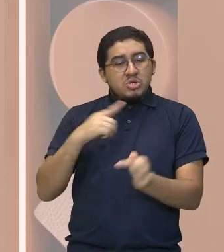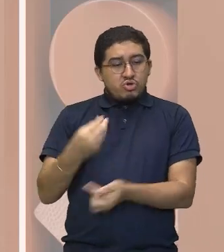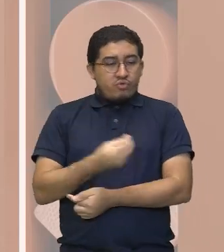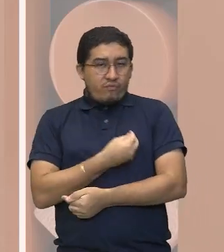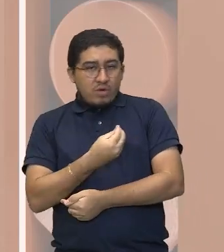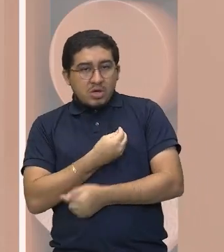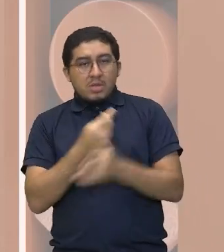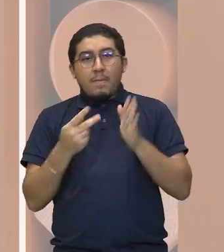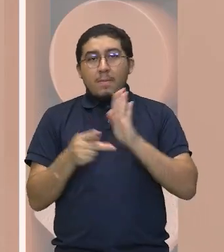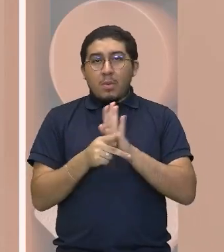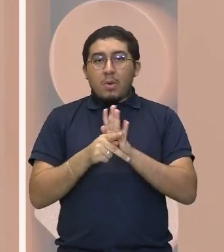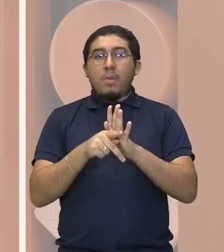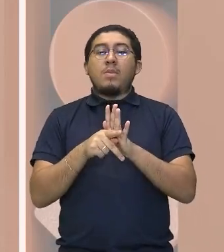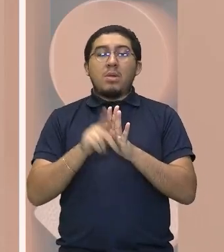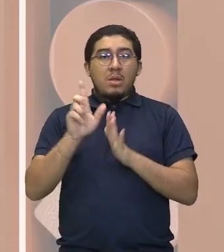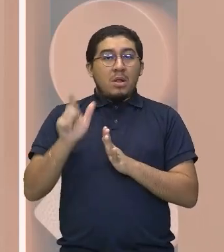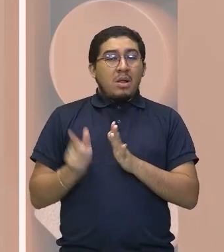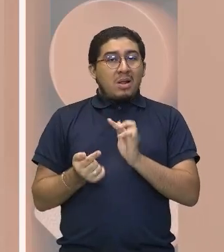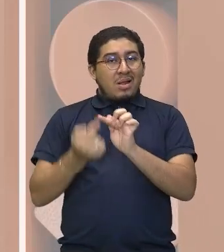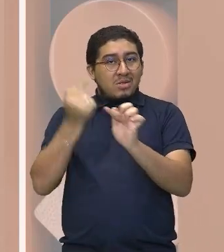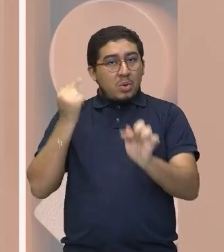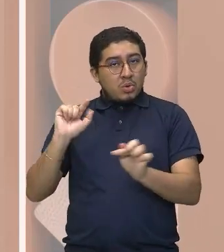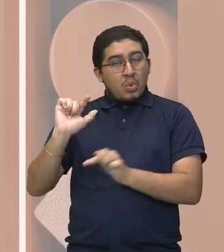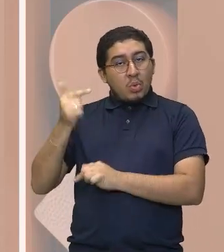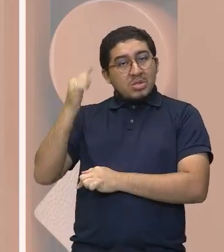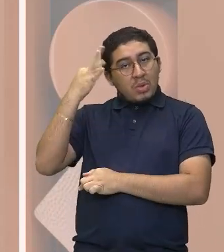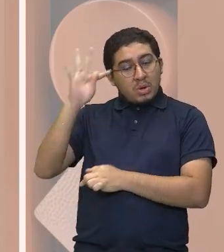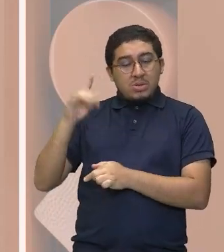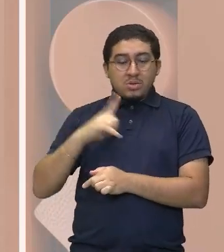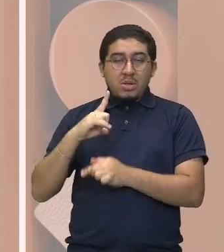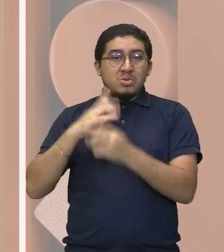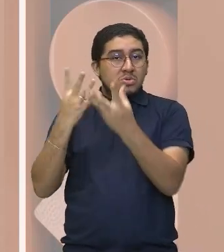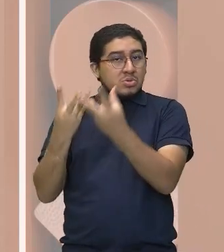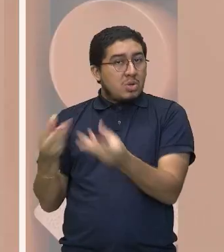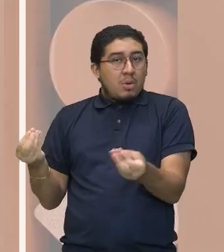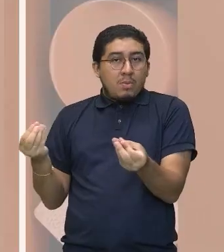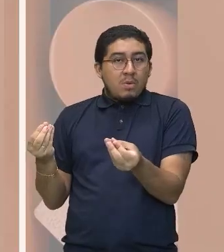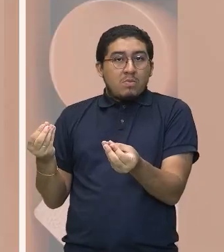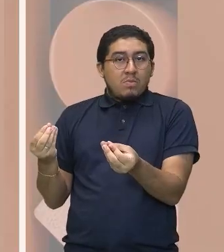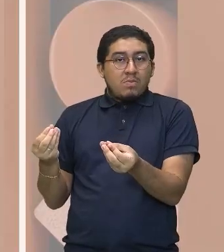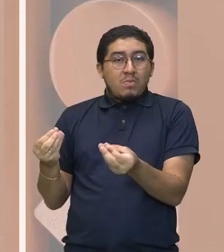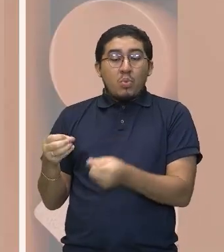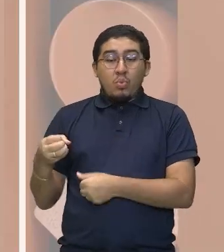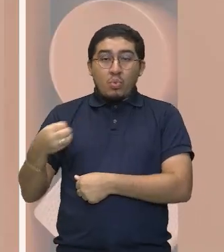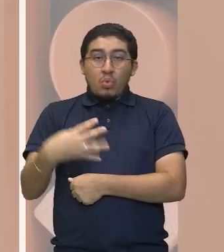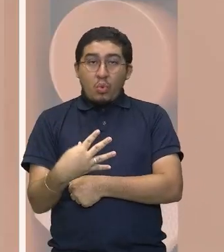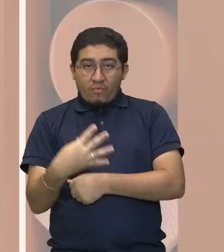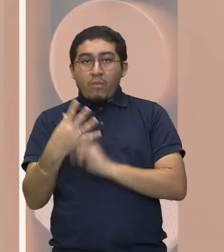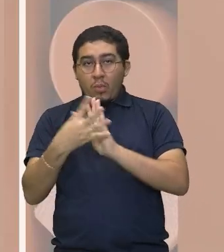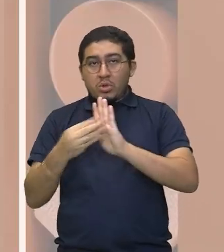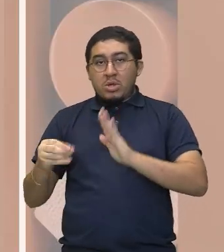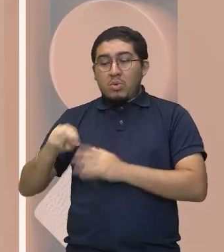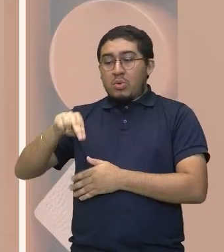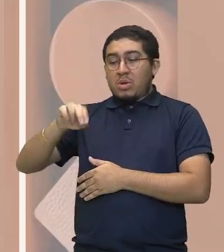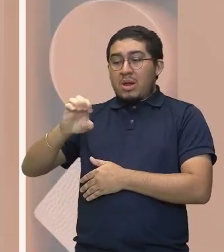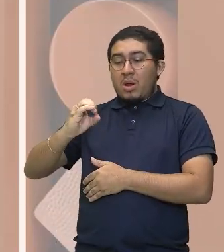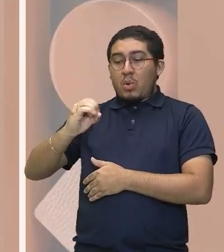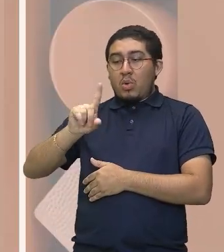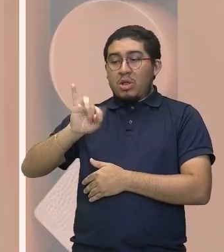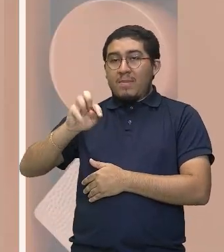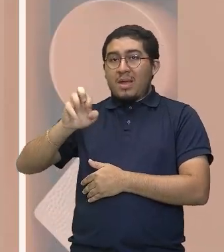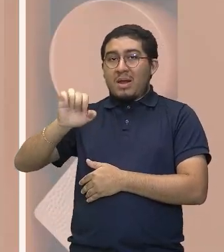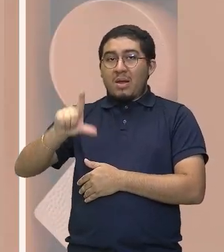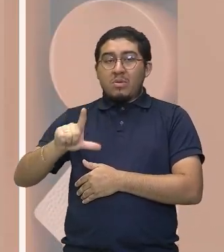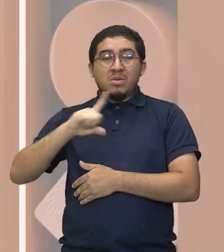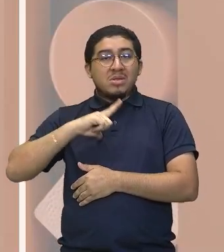promovido pelo keynesianismo, ele vai ser deixado de lado. Então, nesse novo modelo neoliberal, a gente vai ter figuras